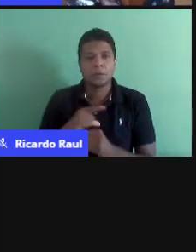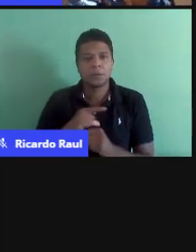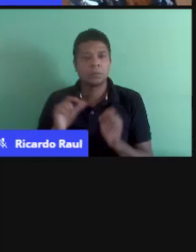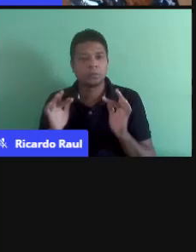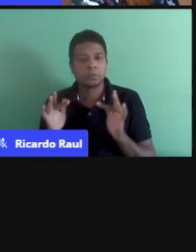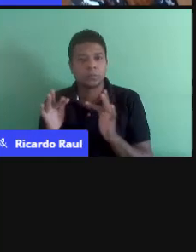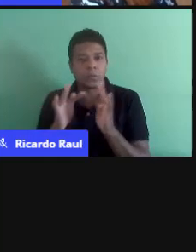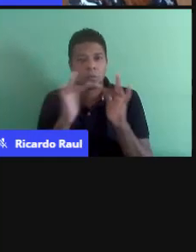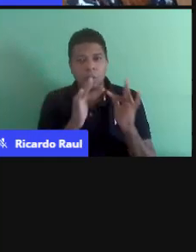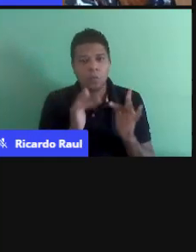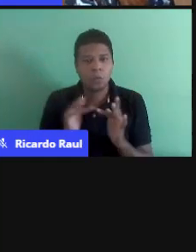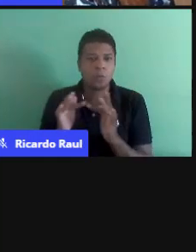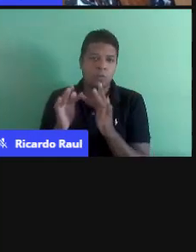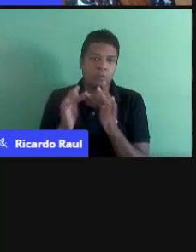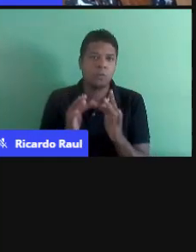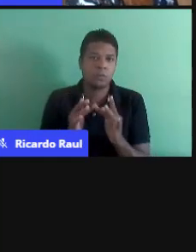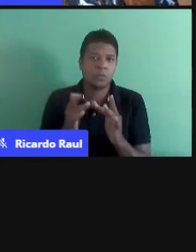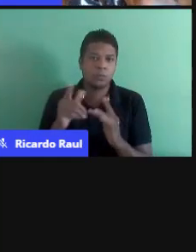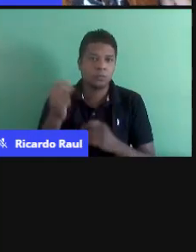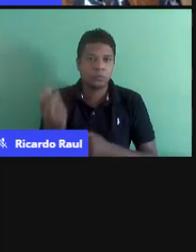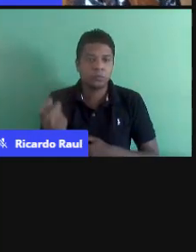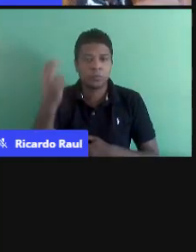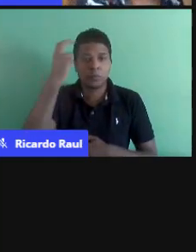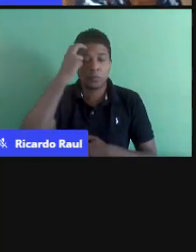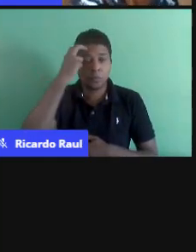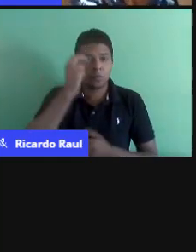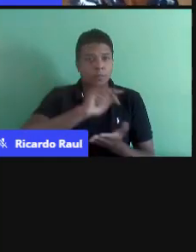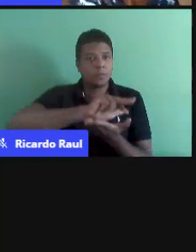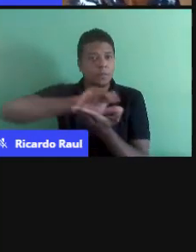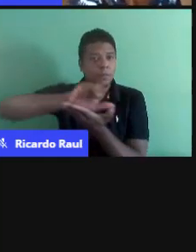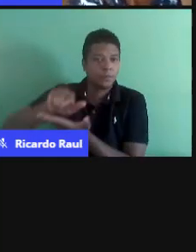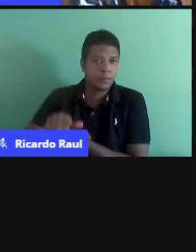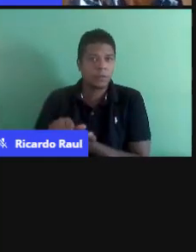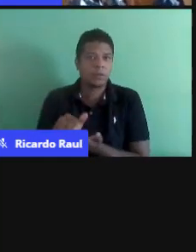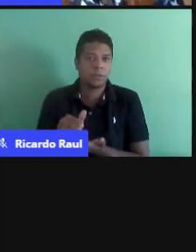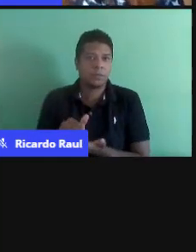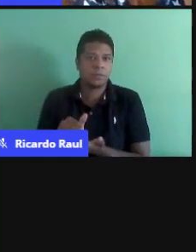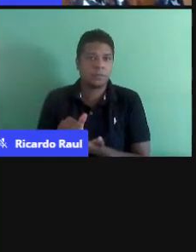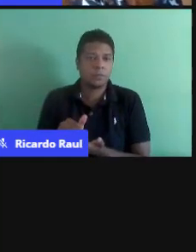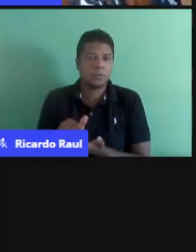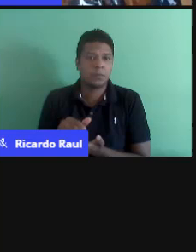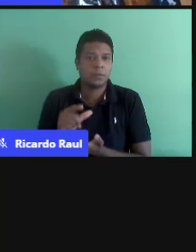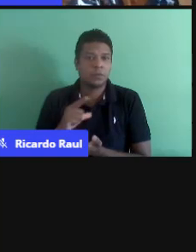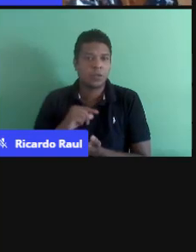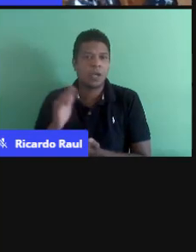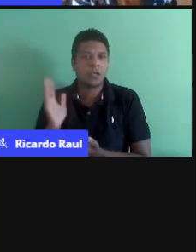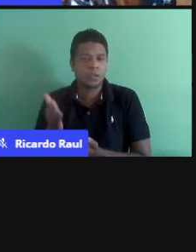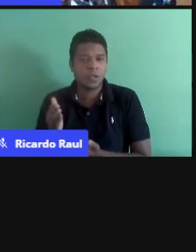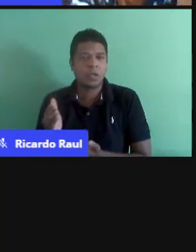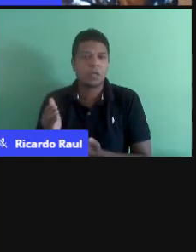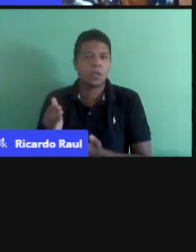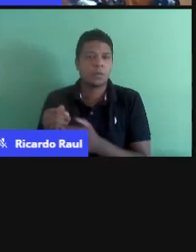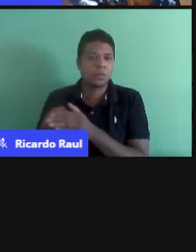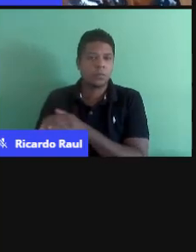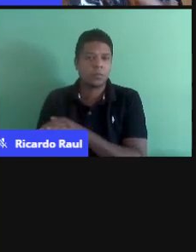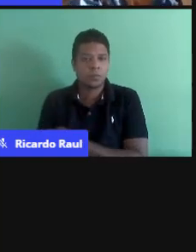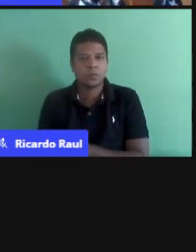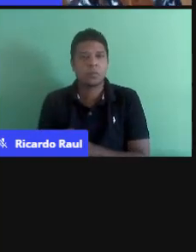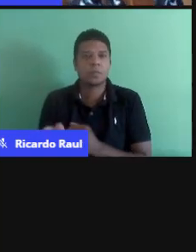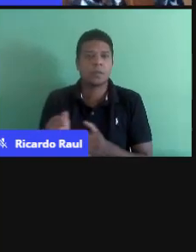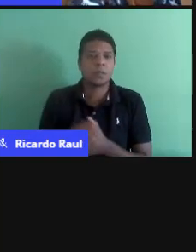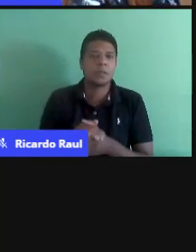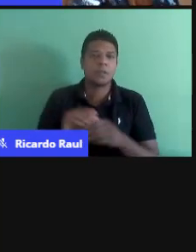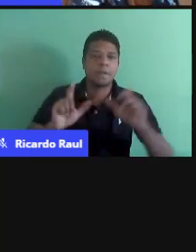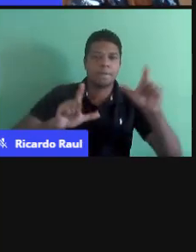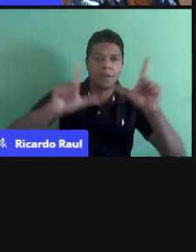com outras referências culturais, diferentes daquelas às quais ela já está acostumada, né? A